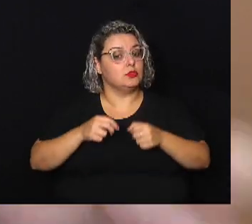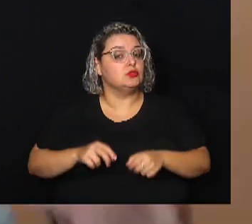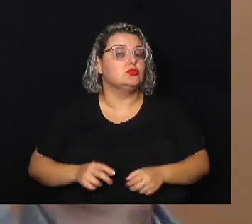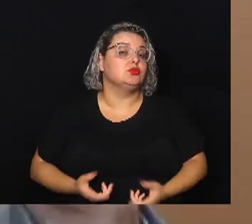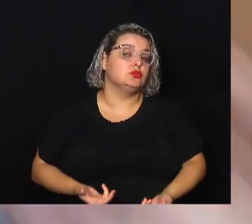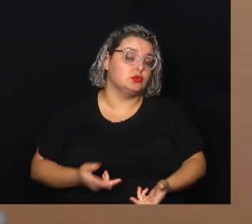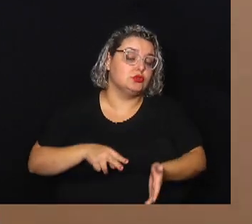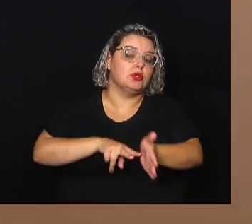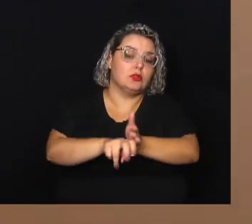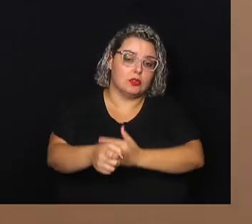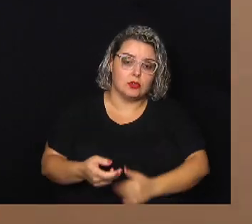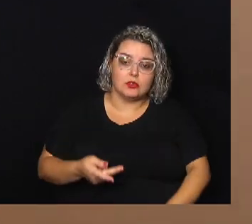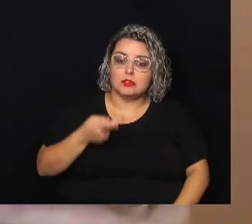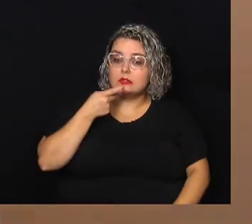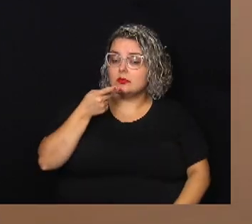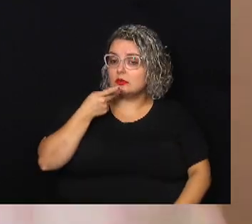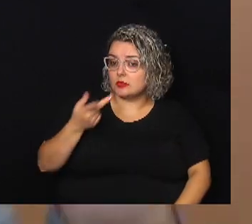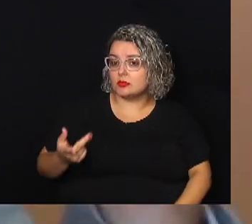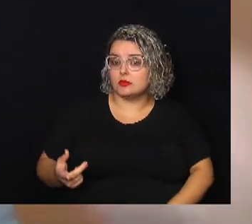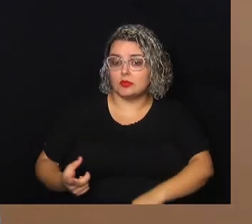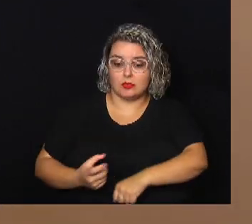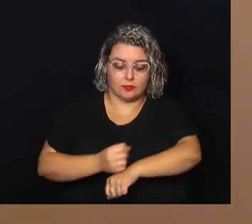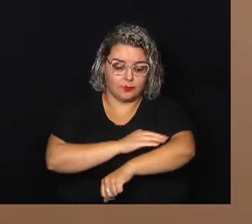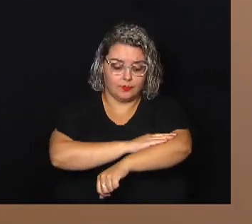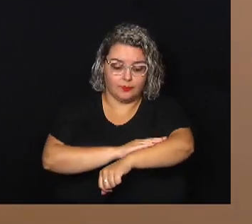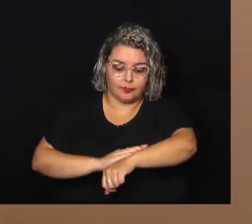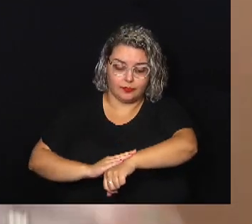falou sobre o tumor de pele. Nós temos uma